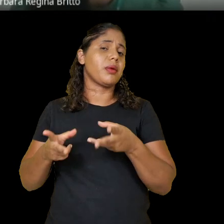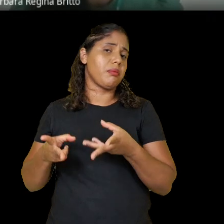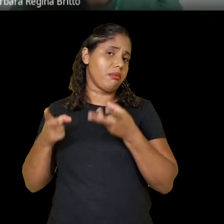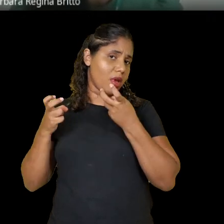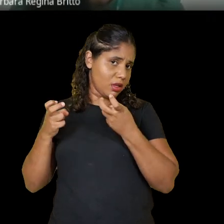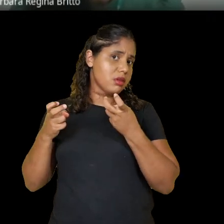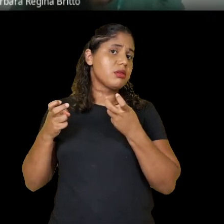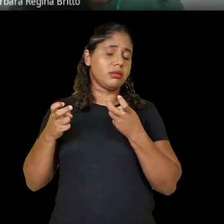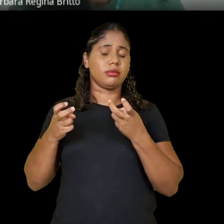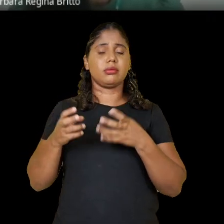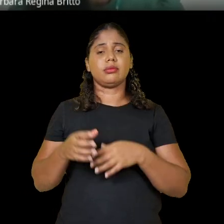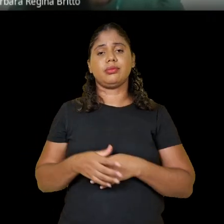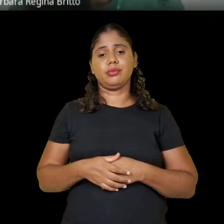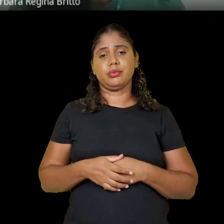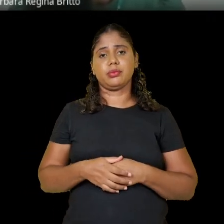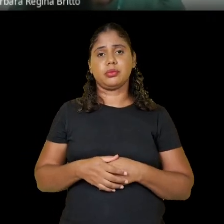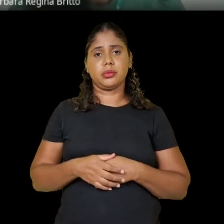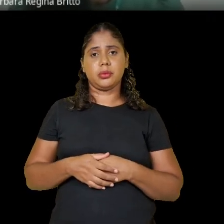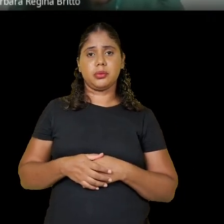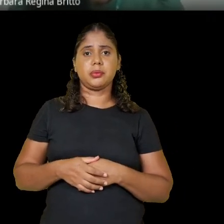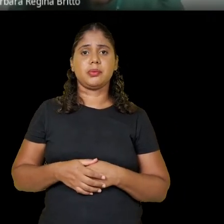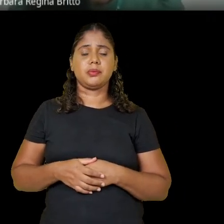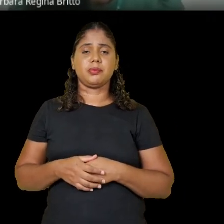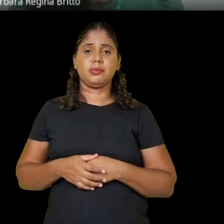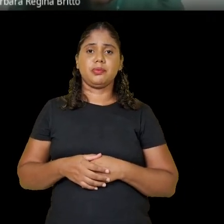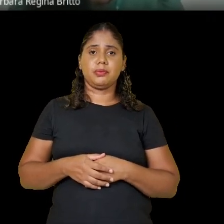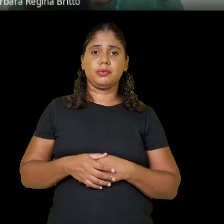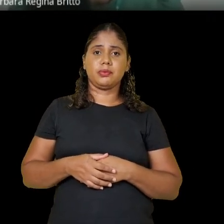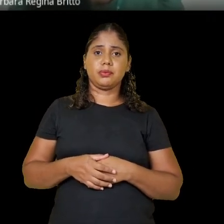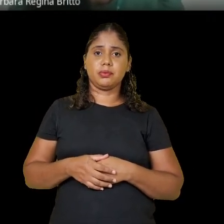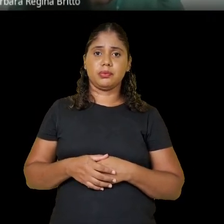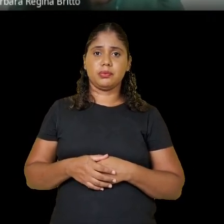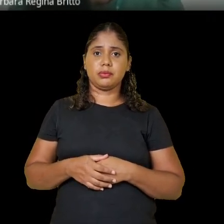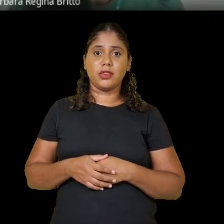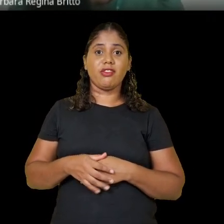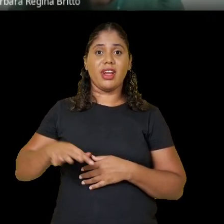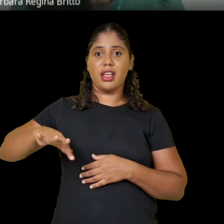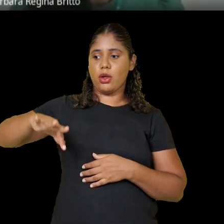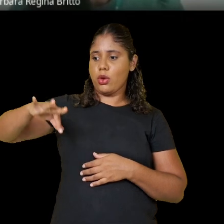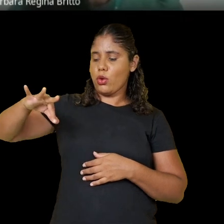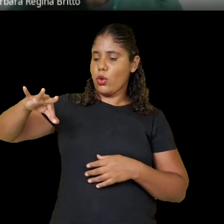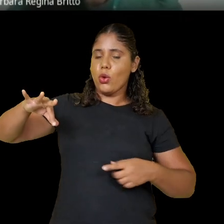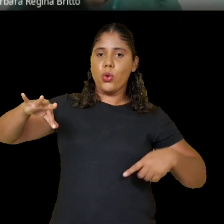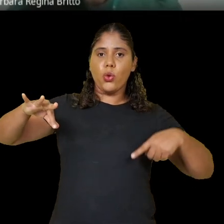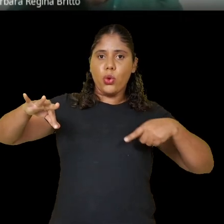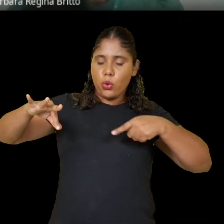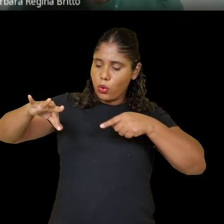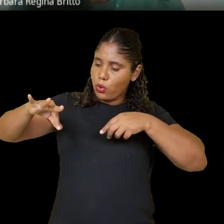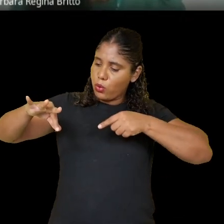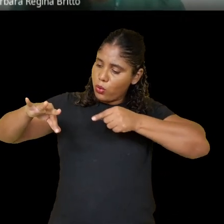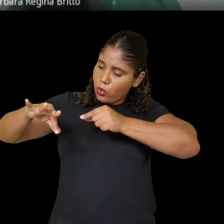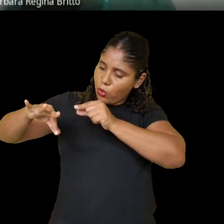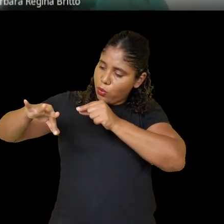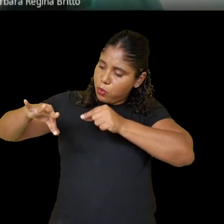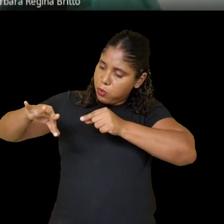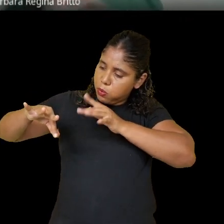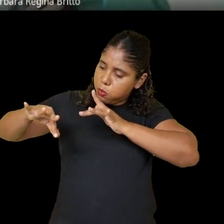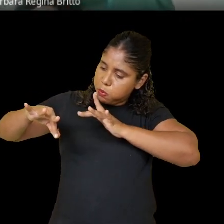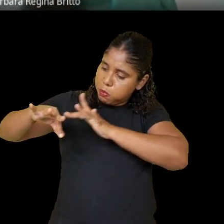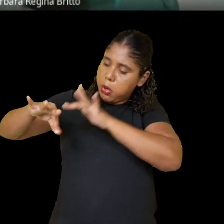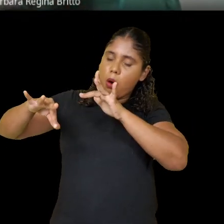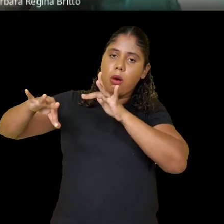gente consegue ver lá uma pulsação das paredes vaginais no toque, né? Isso aí é caracterizado como sinal